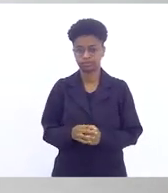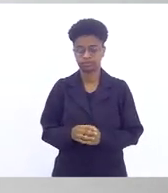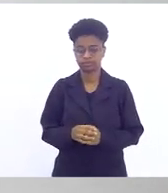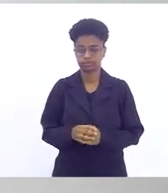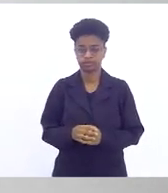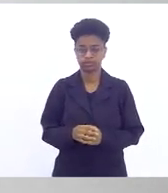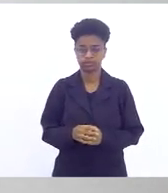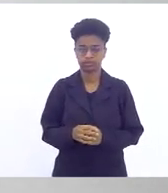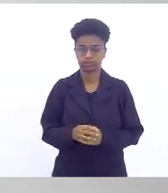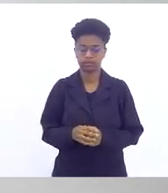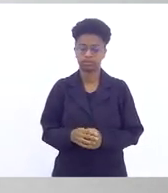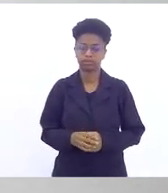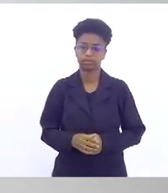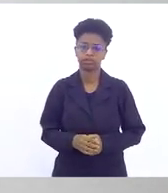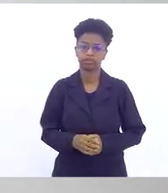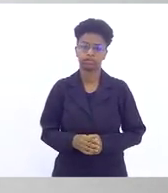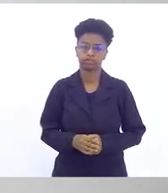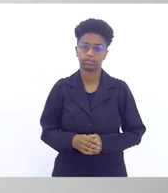o